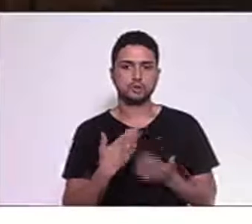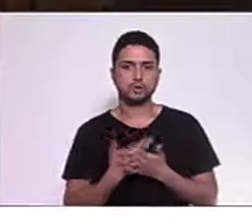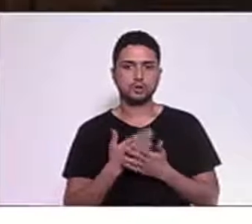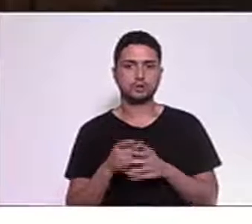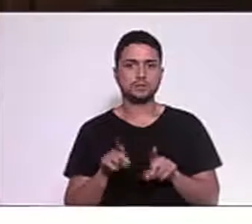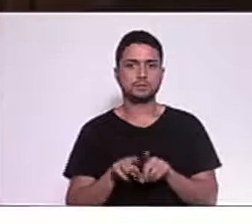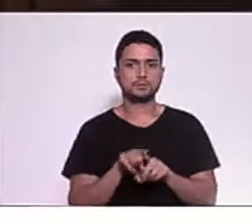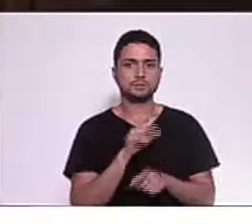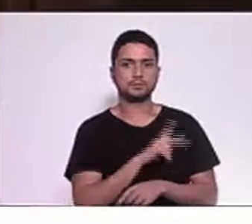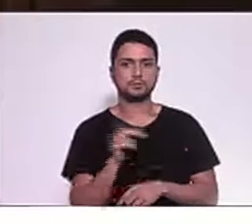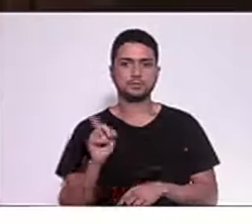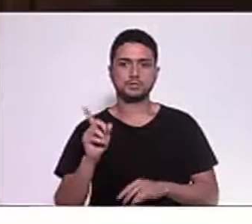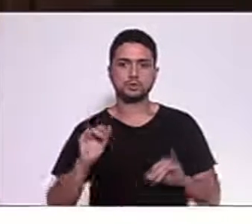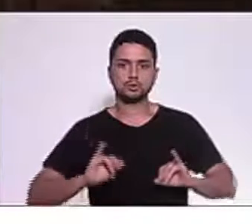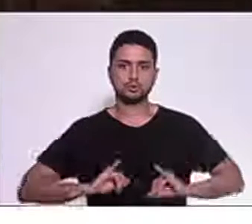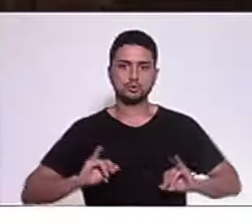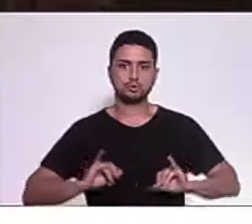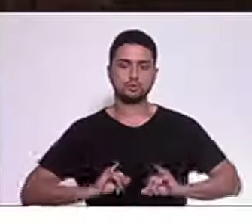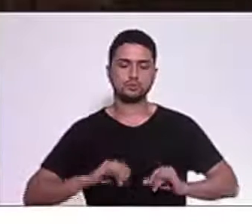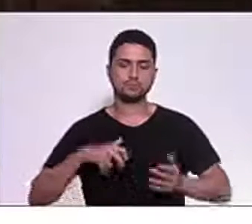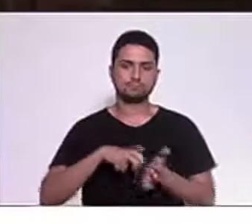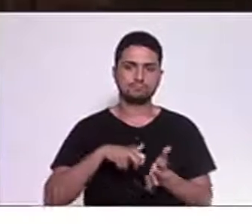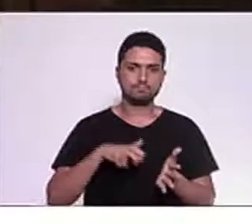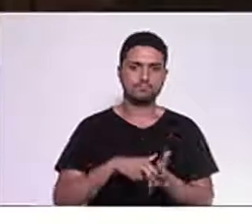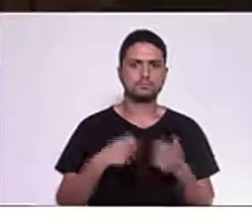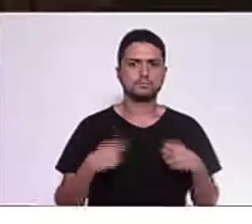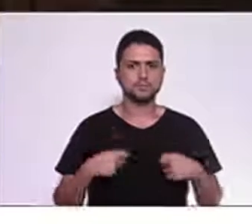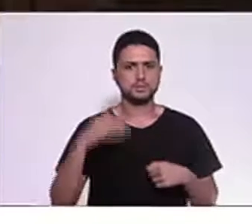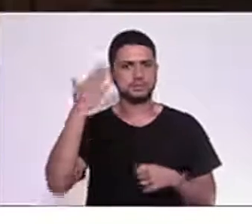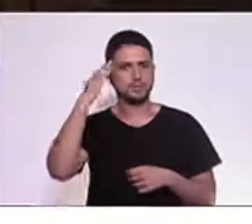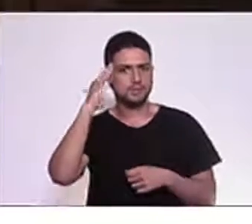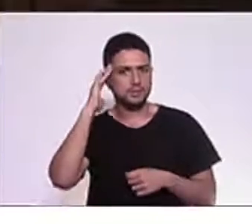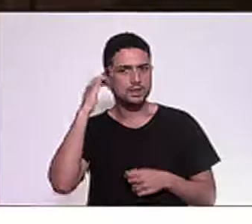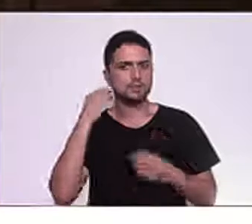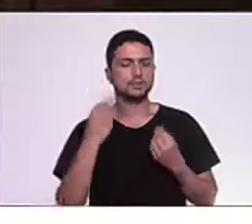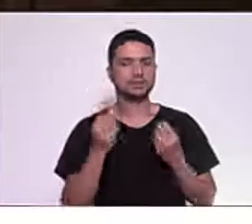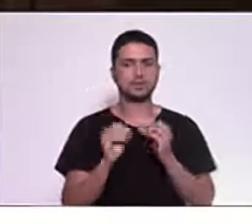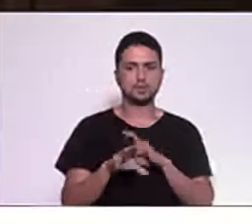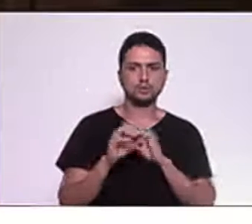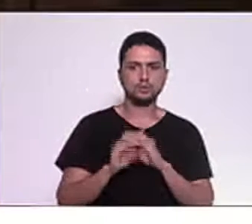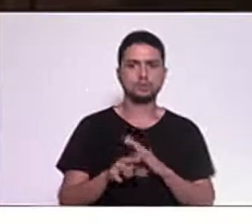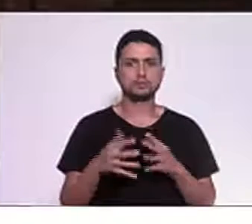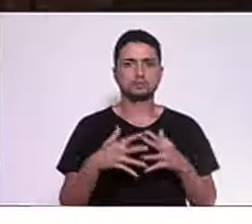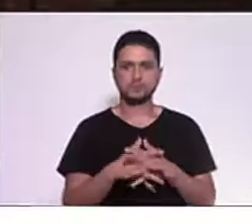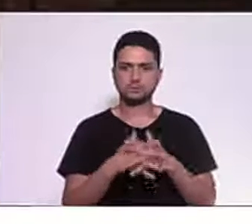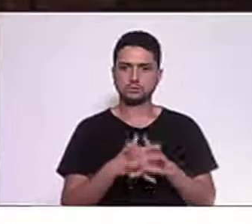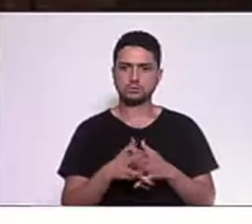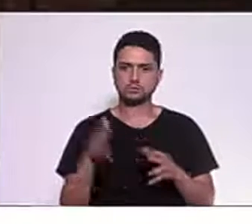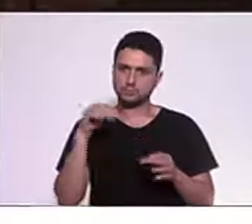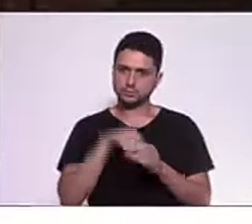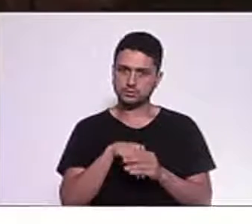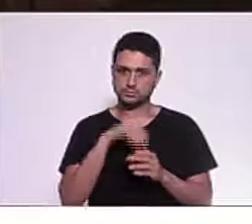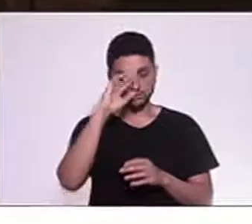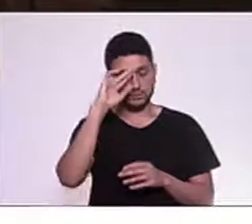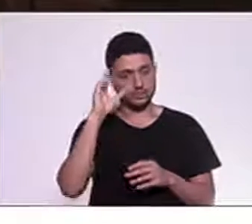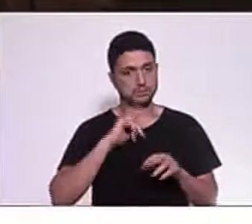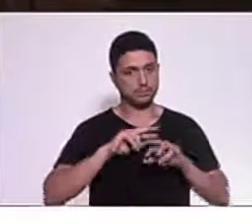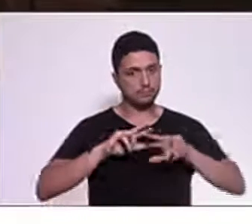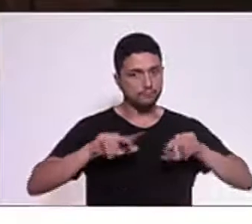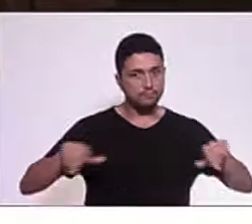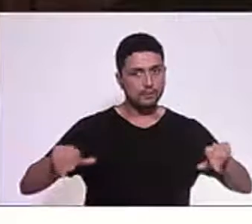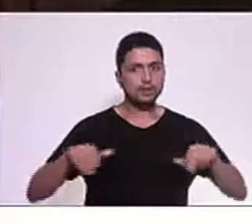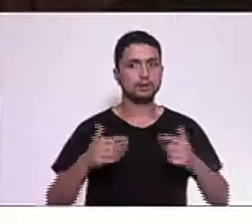a, digamos, ou poderão ser instados a eventualmente flexibilizar critérios de avaliação para